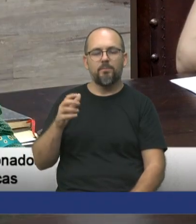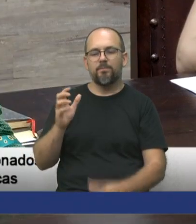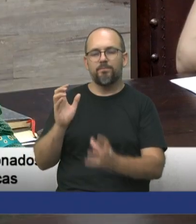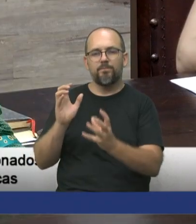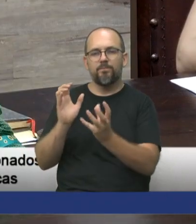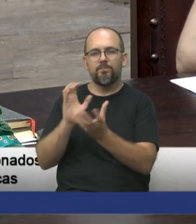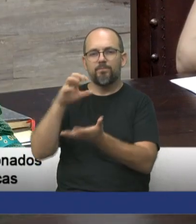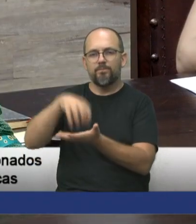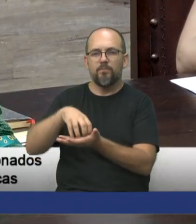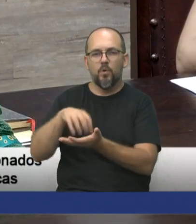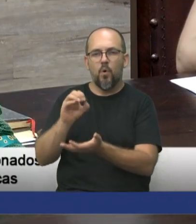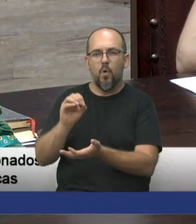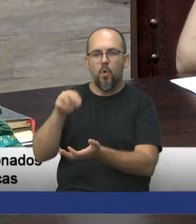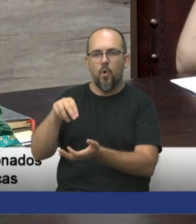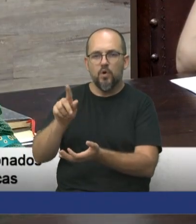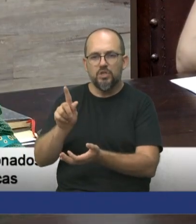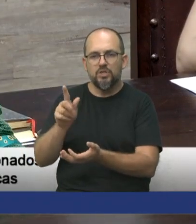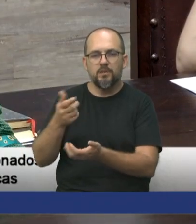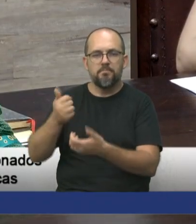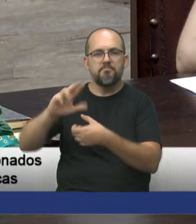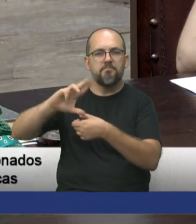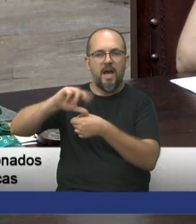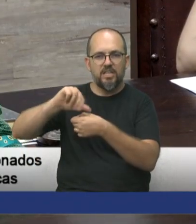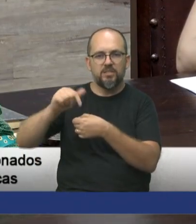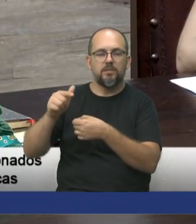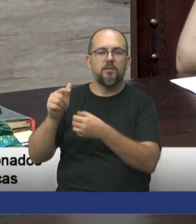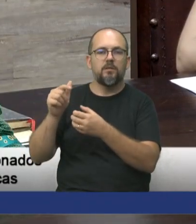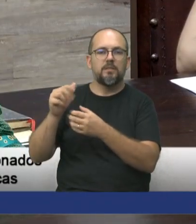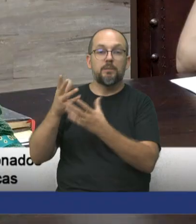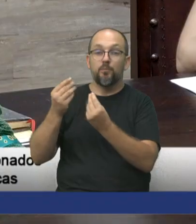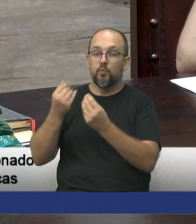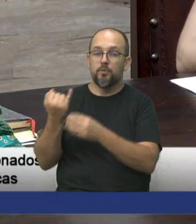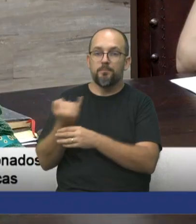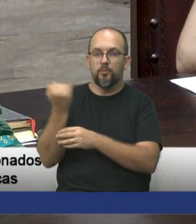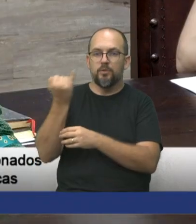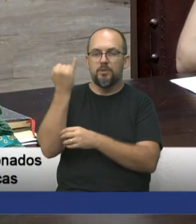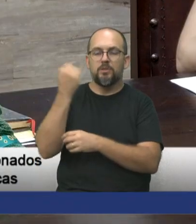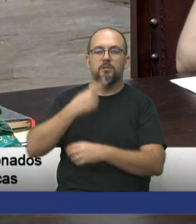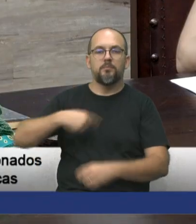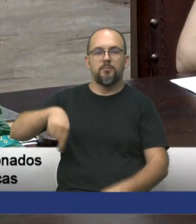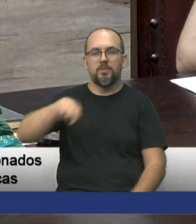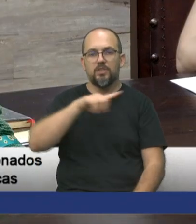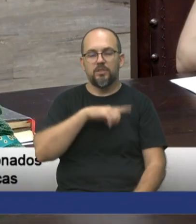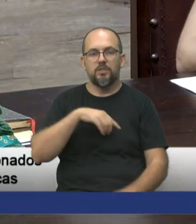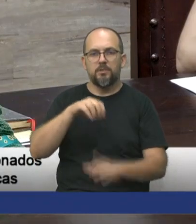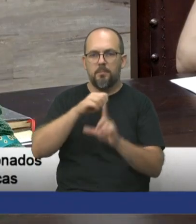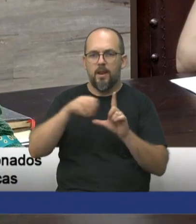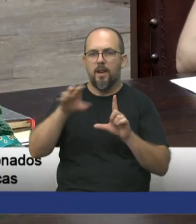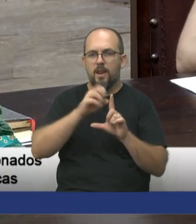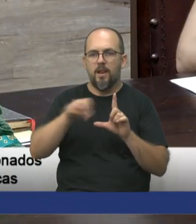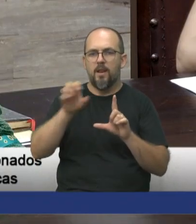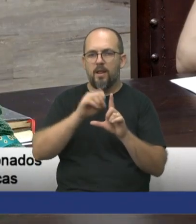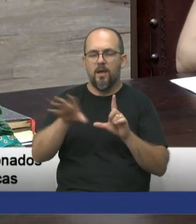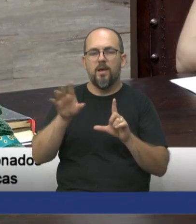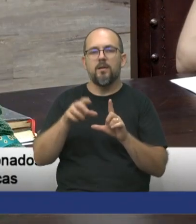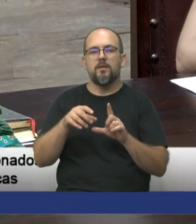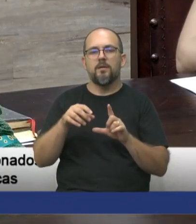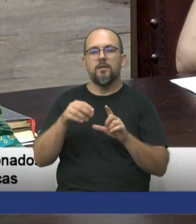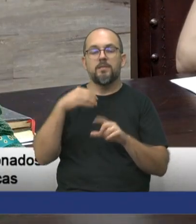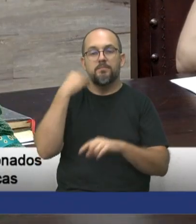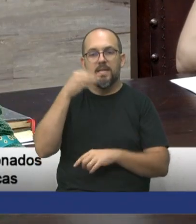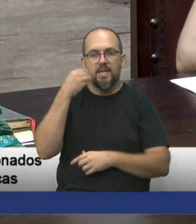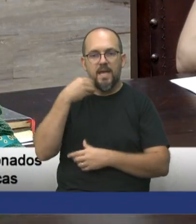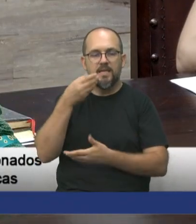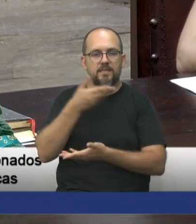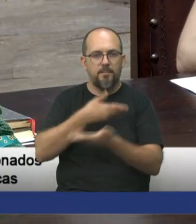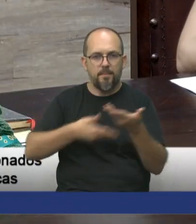ONG e páginas que são muito, muito importantes para a gente compartilhar ideias, compartilhar experiências